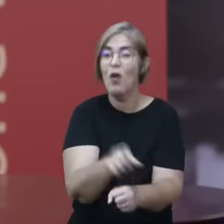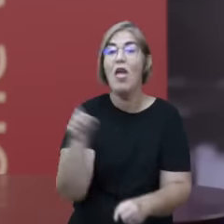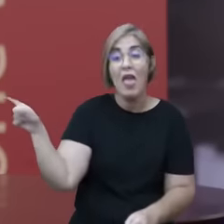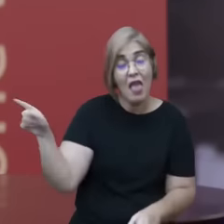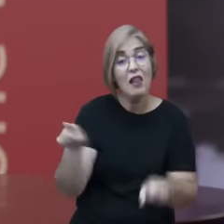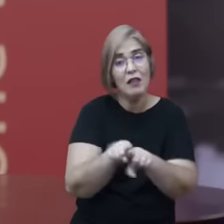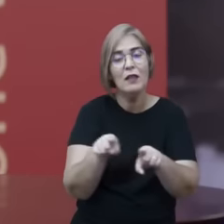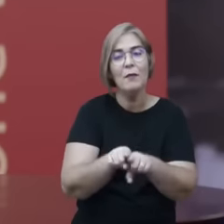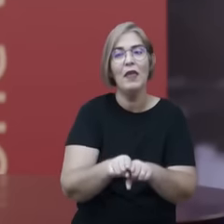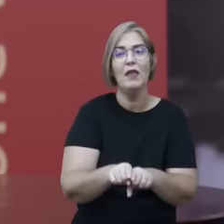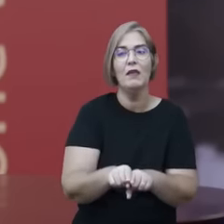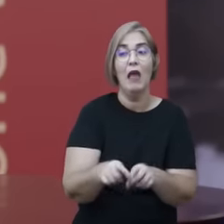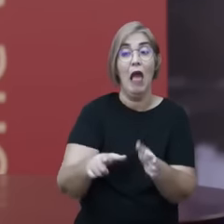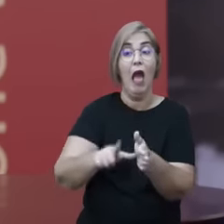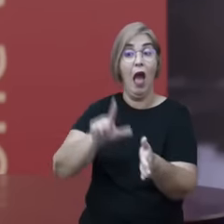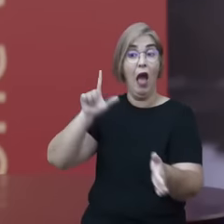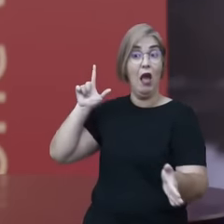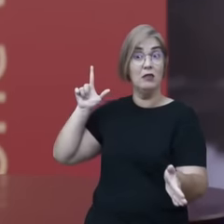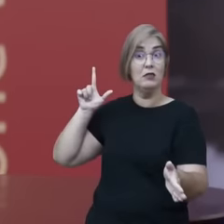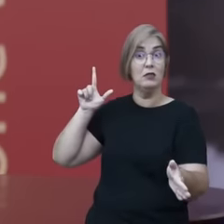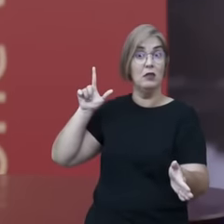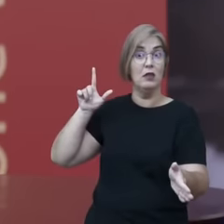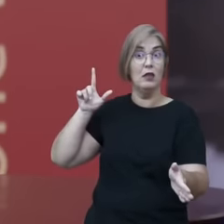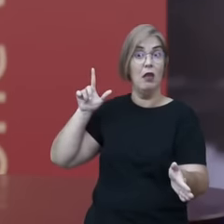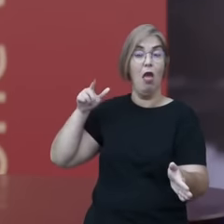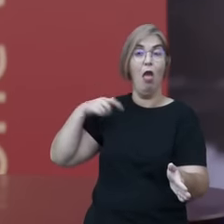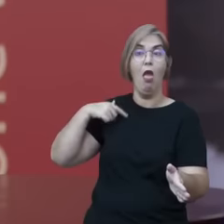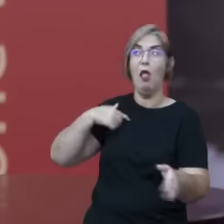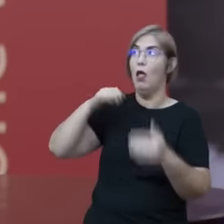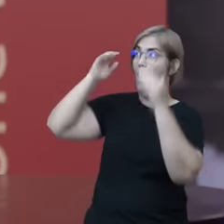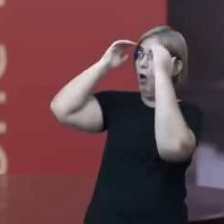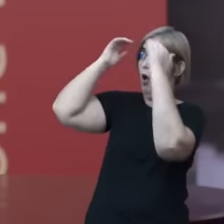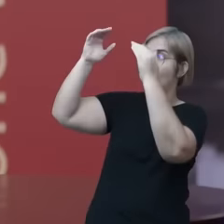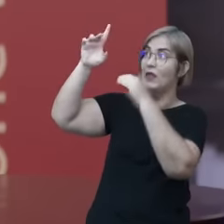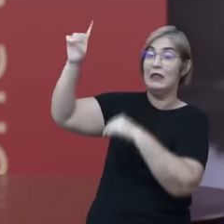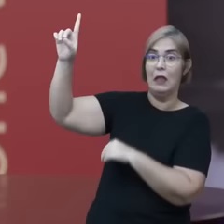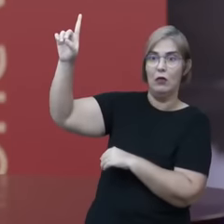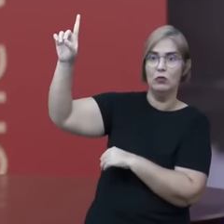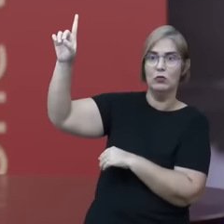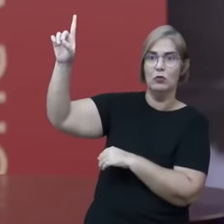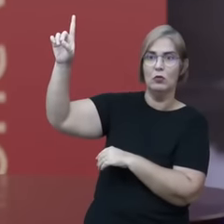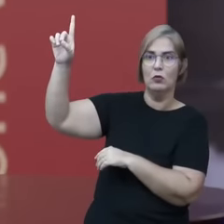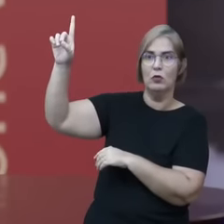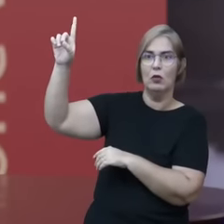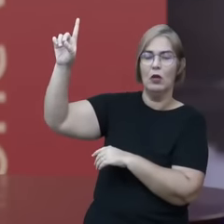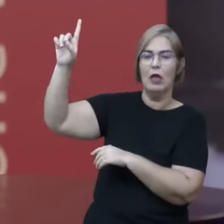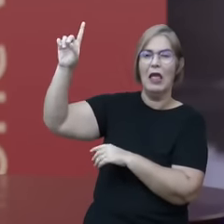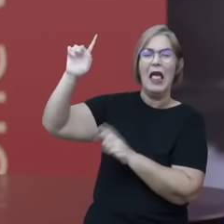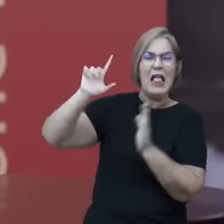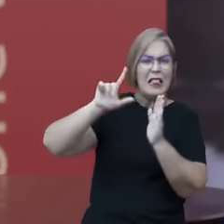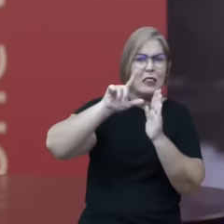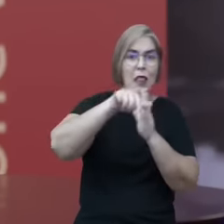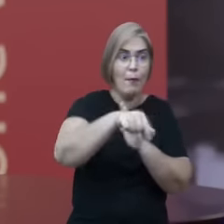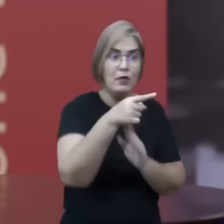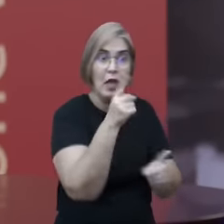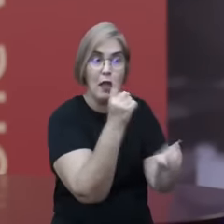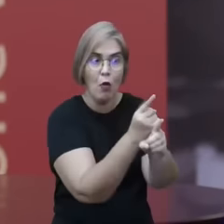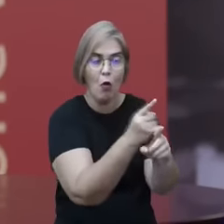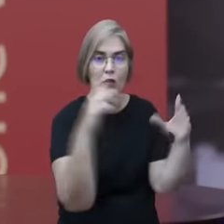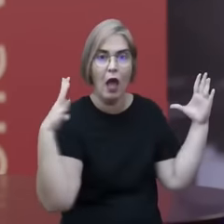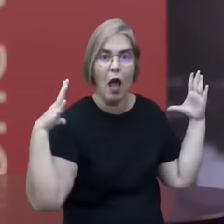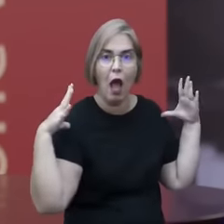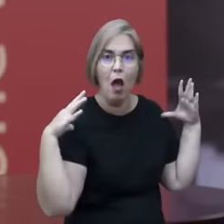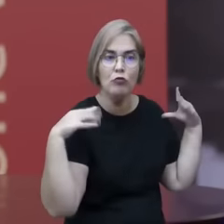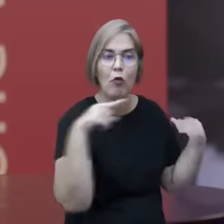diferente. Nós também, ao saltarmos no absurdo, ao assumirmos o absurdo, ao assumirmos a contradição, ao